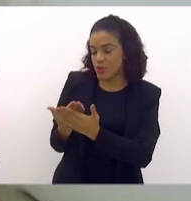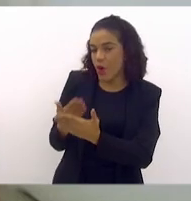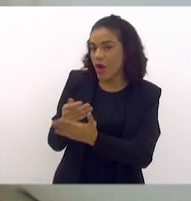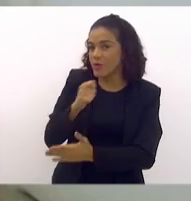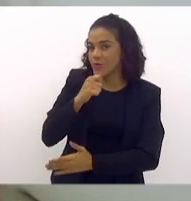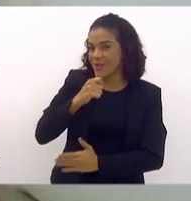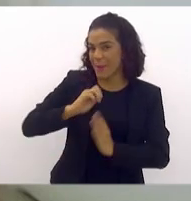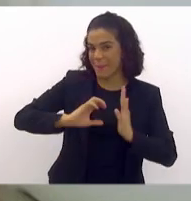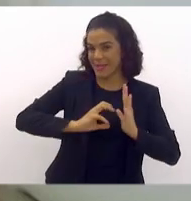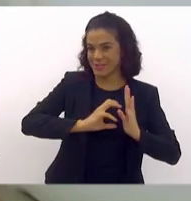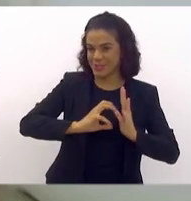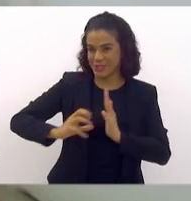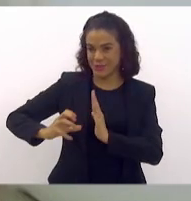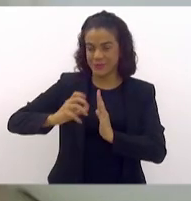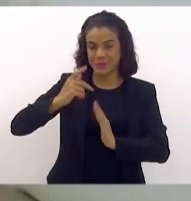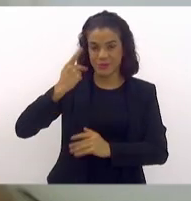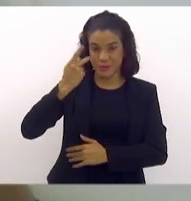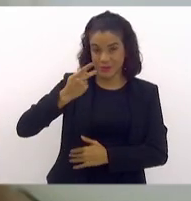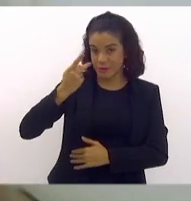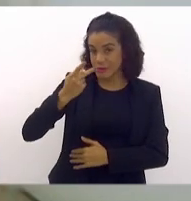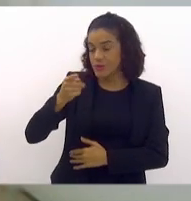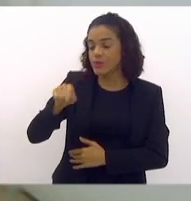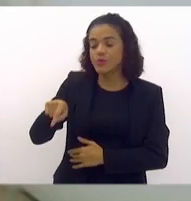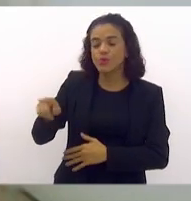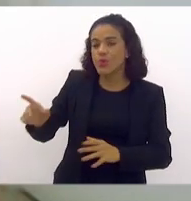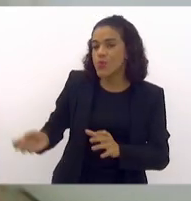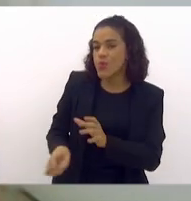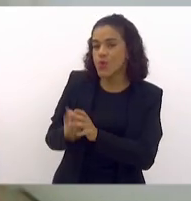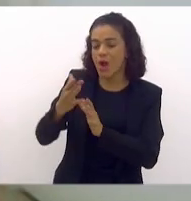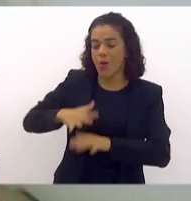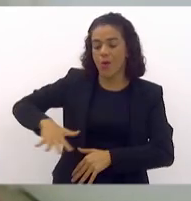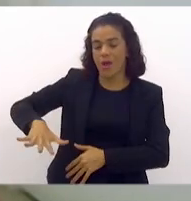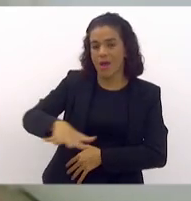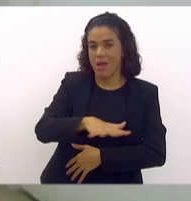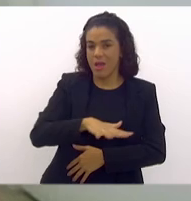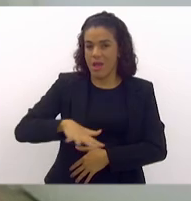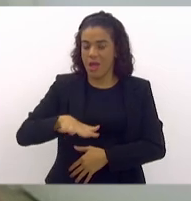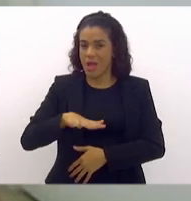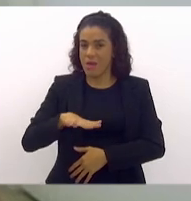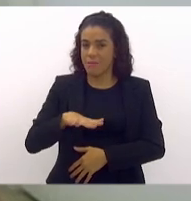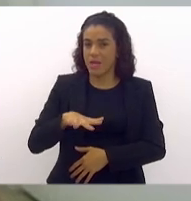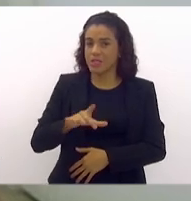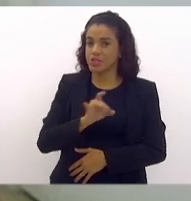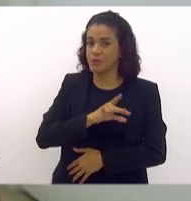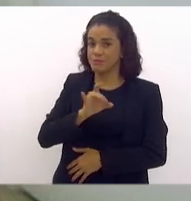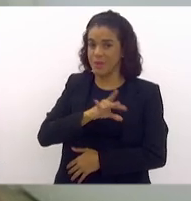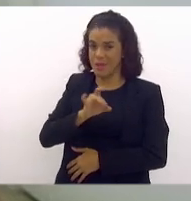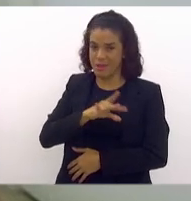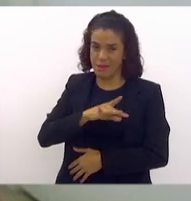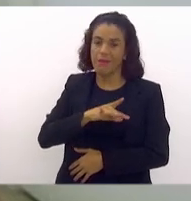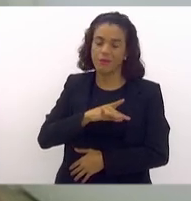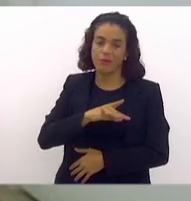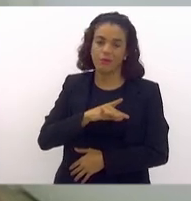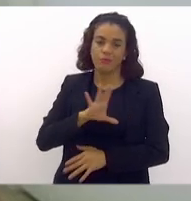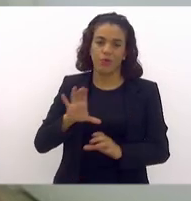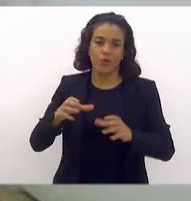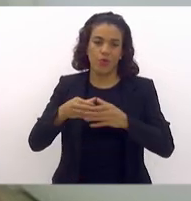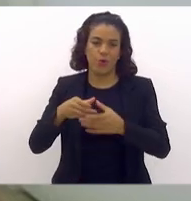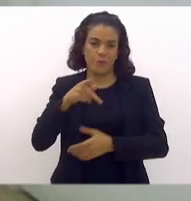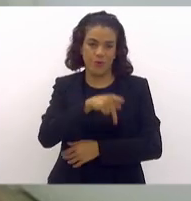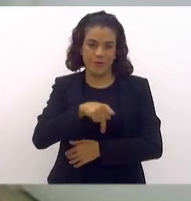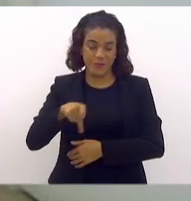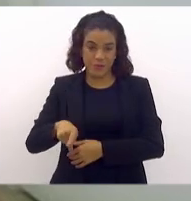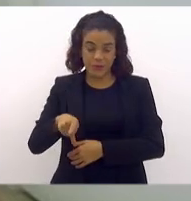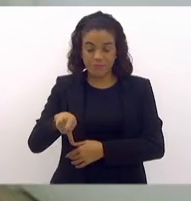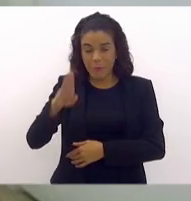partido, e isso acabou criando um ambiente de insegurança, de medo entre os professores. Então é fundamental a